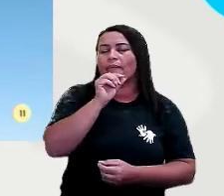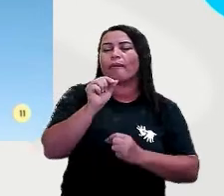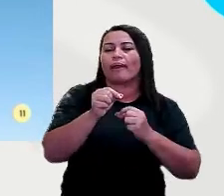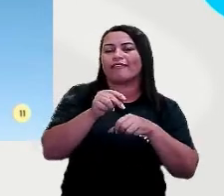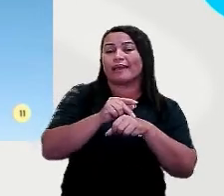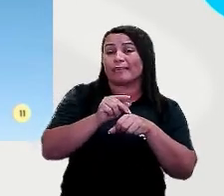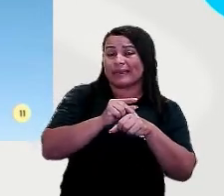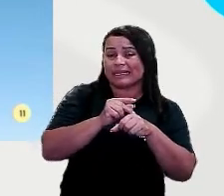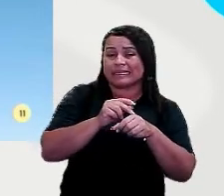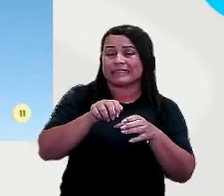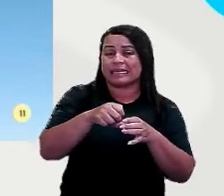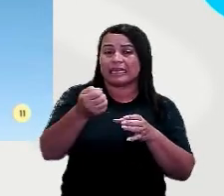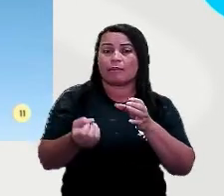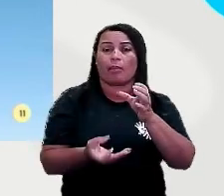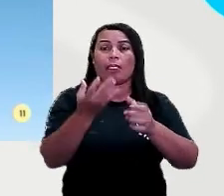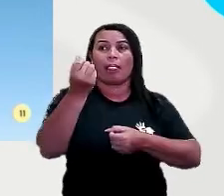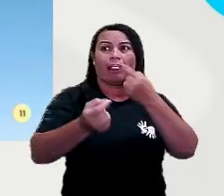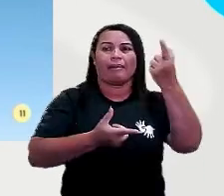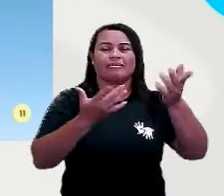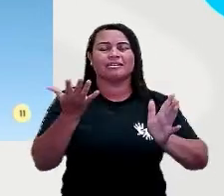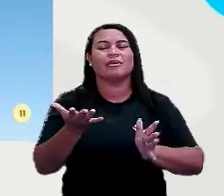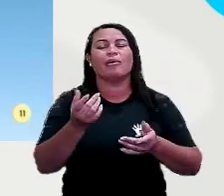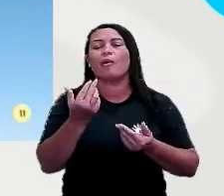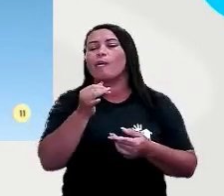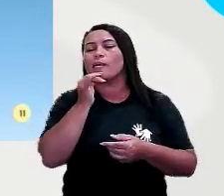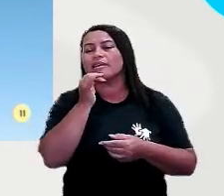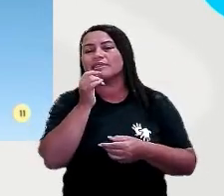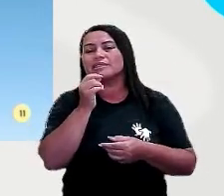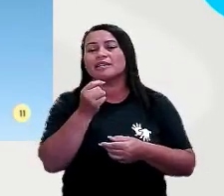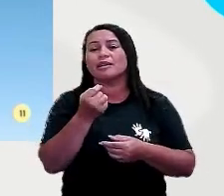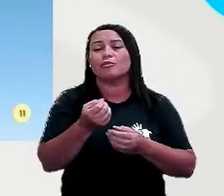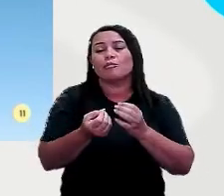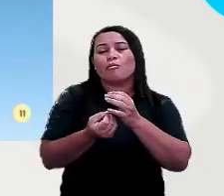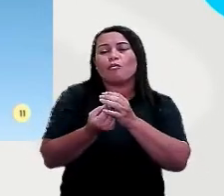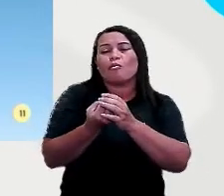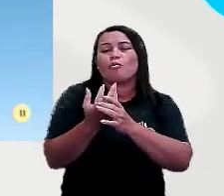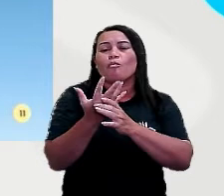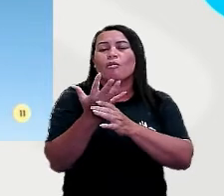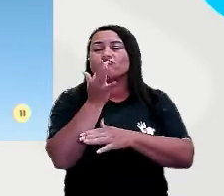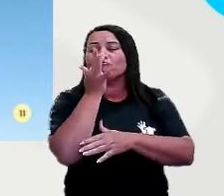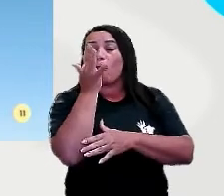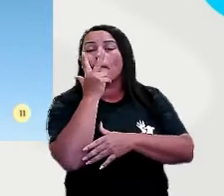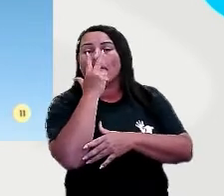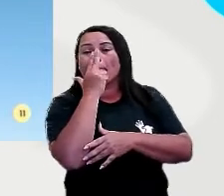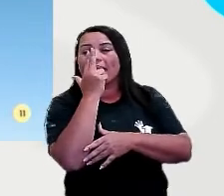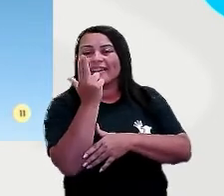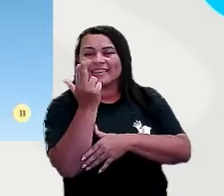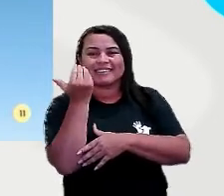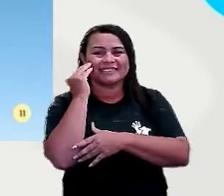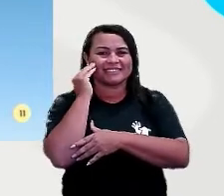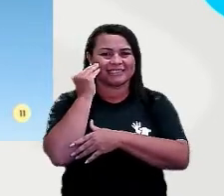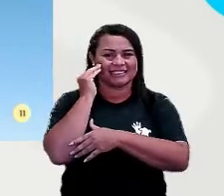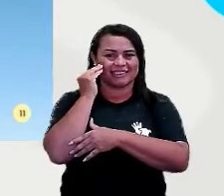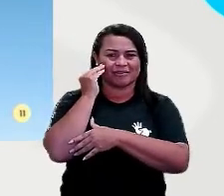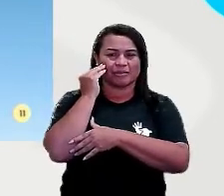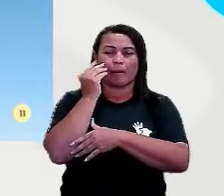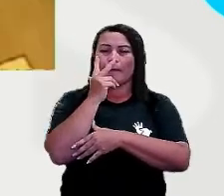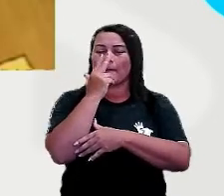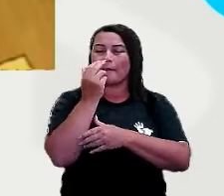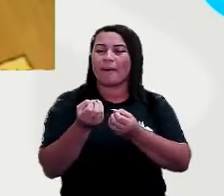tampa, escapa. É como um botão que vira flor. O milho é o botão e a pipoca é a